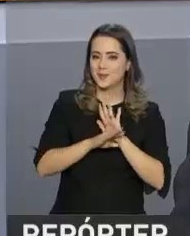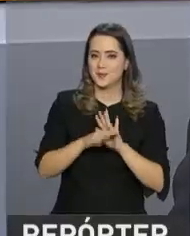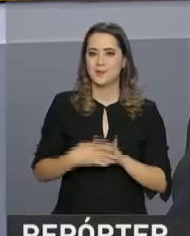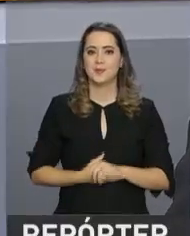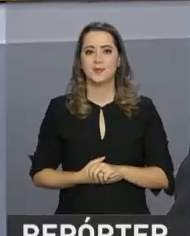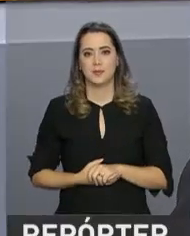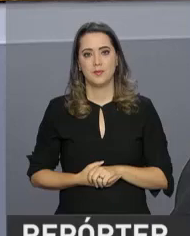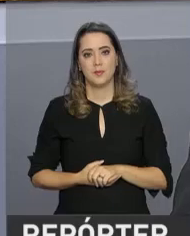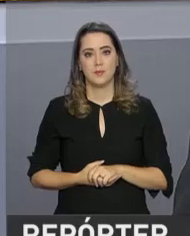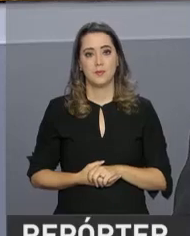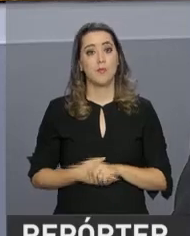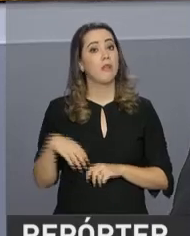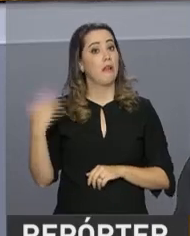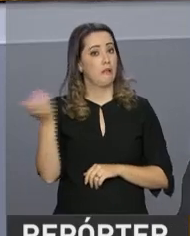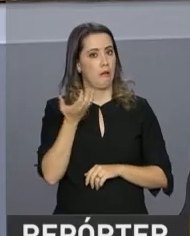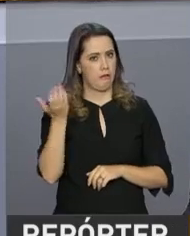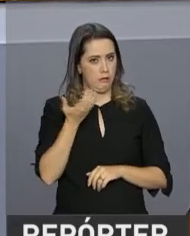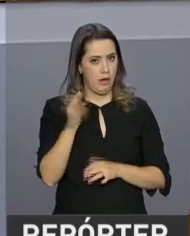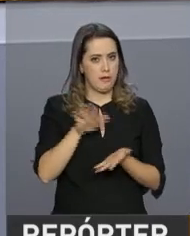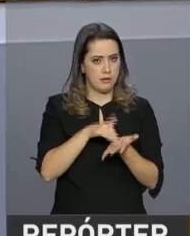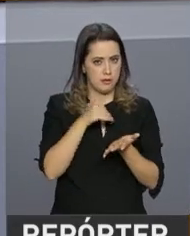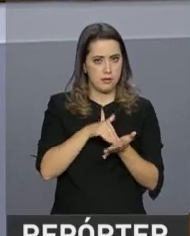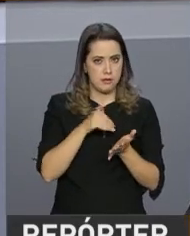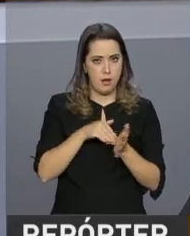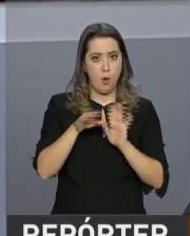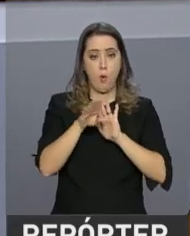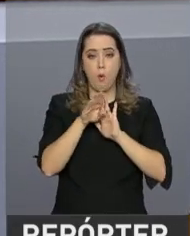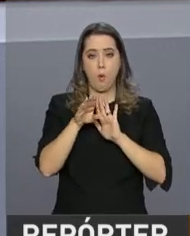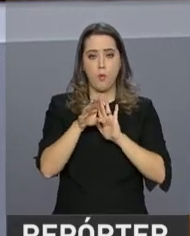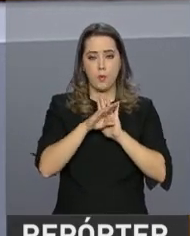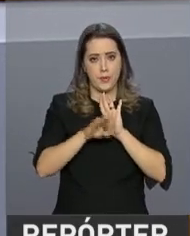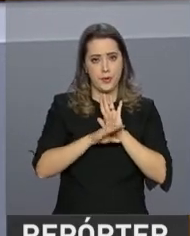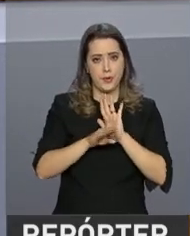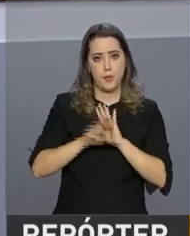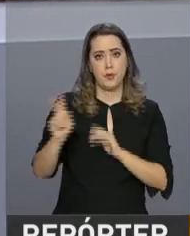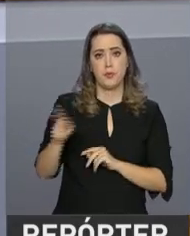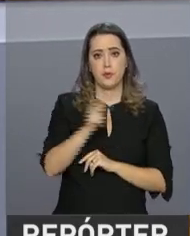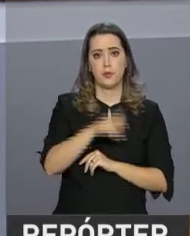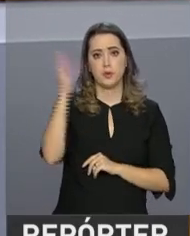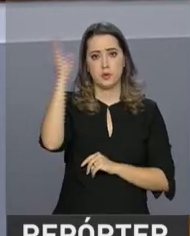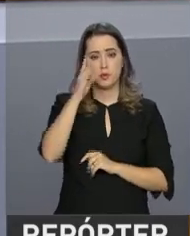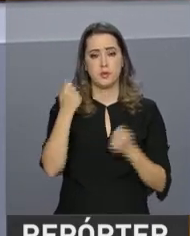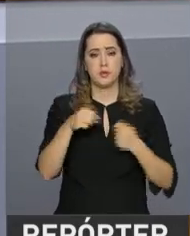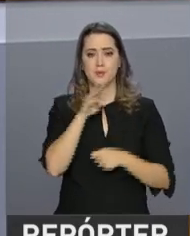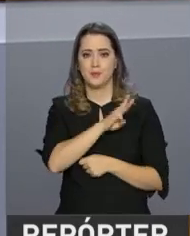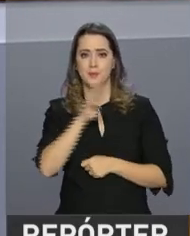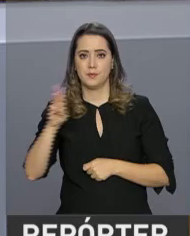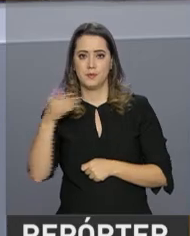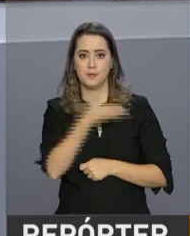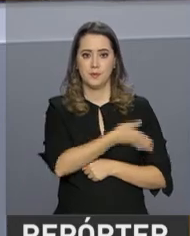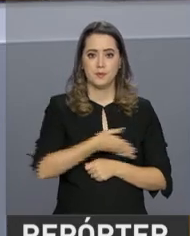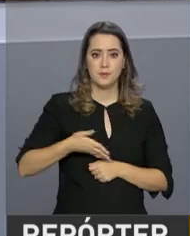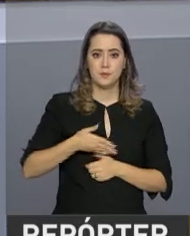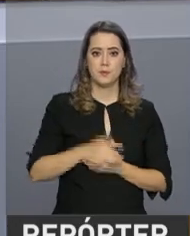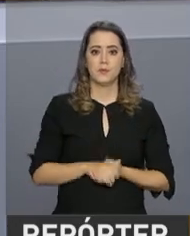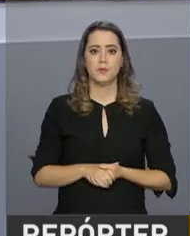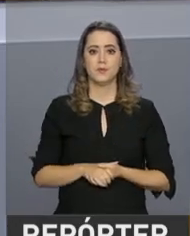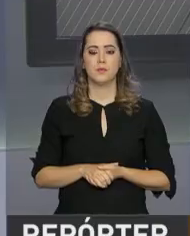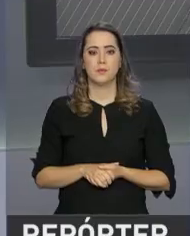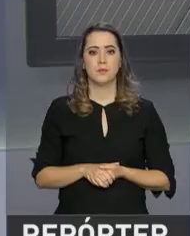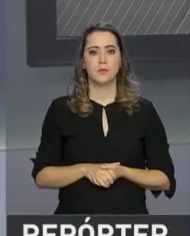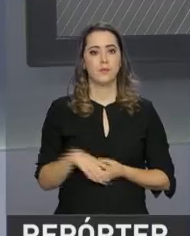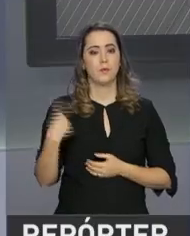e quem quiser se candidatar ao professores do brasil deve acessar o site que aparece aí na tela